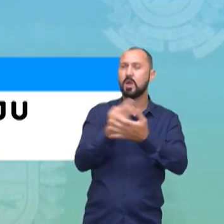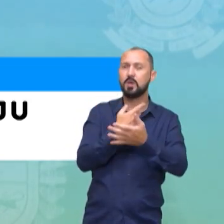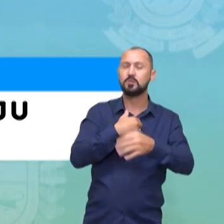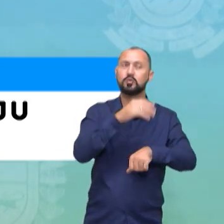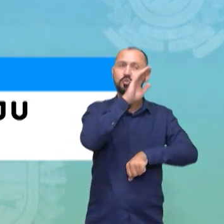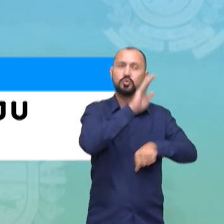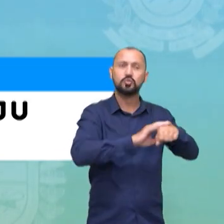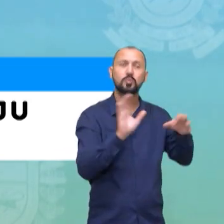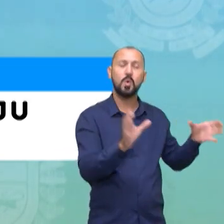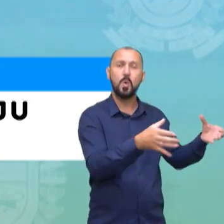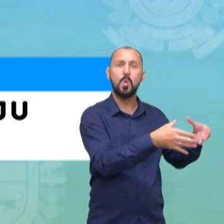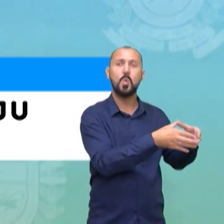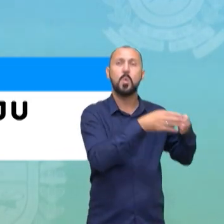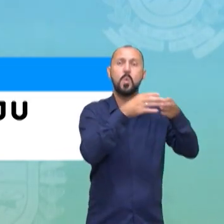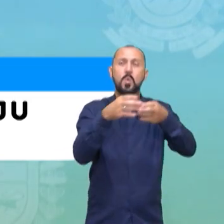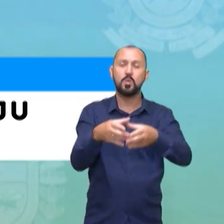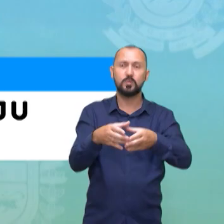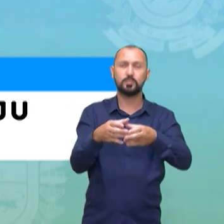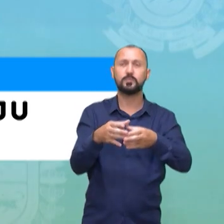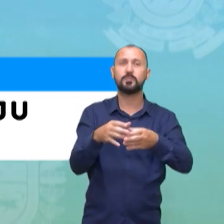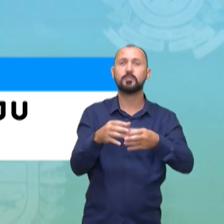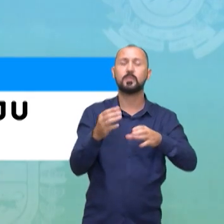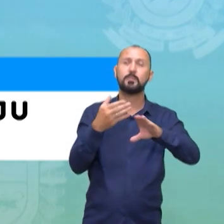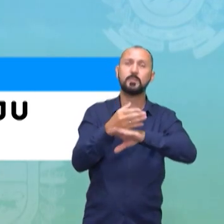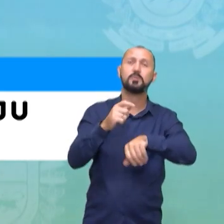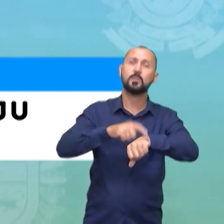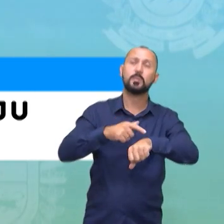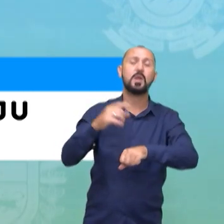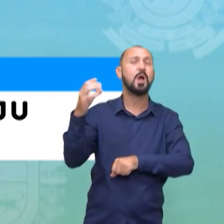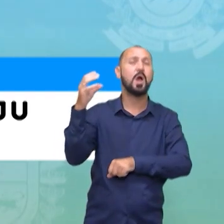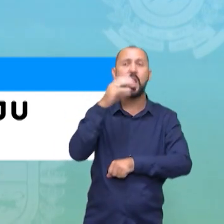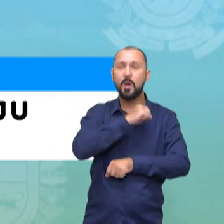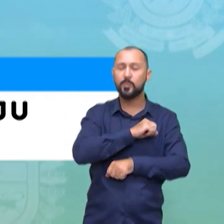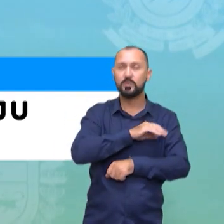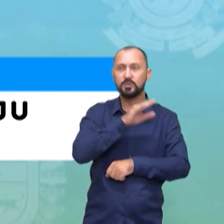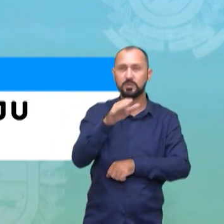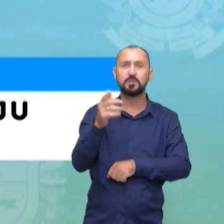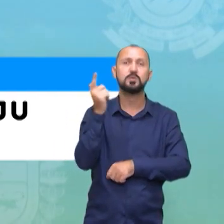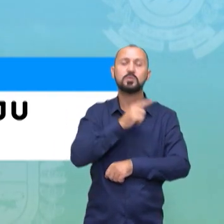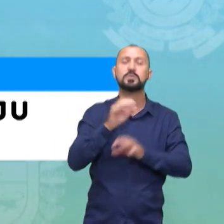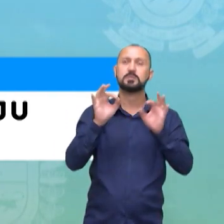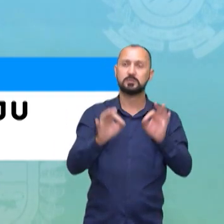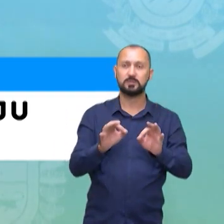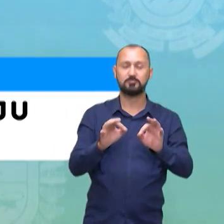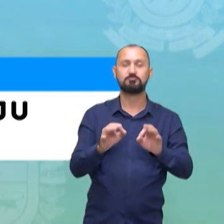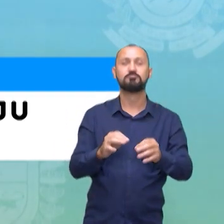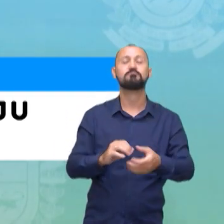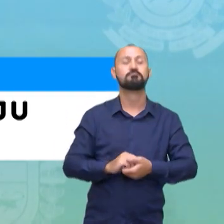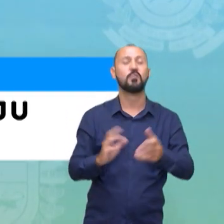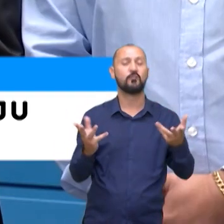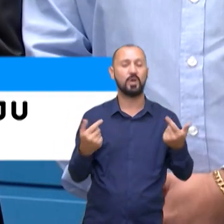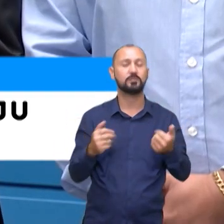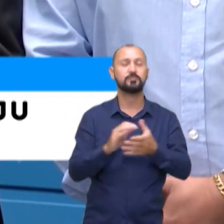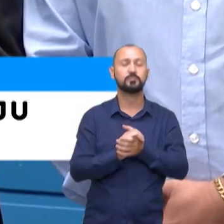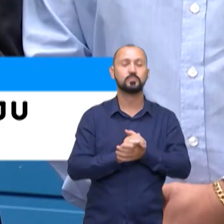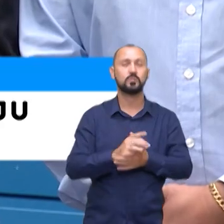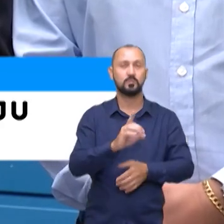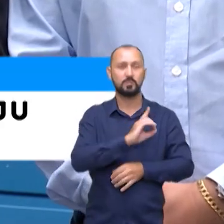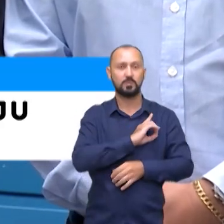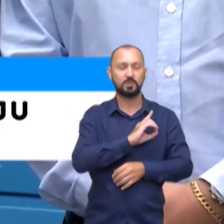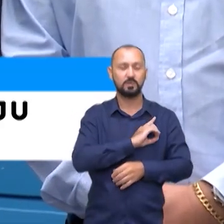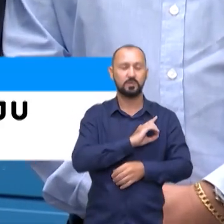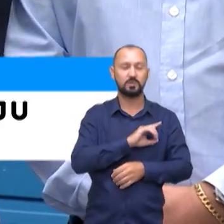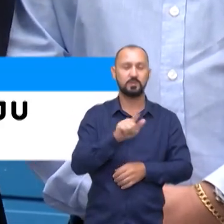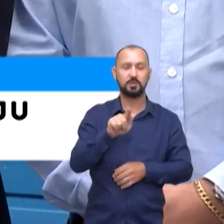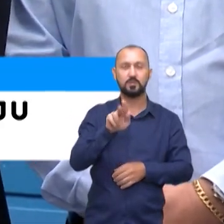acionamos a nossa equipe para uma ação rápida e deu certo e efetivo. O delegado